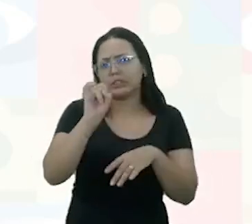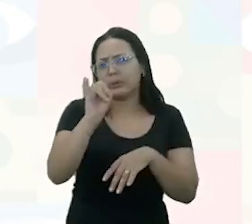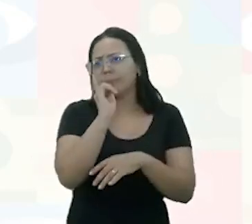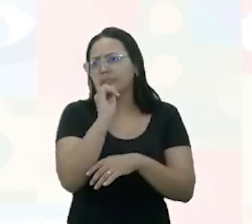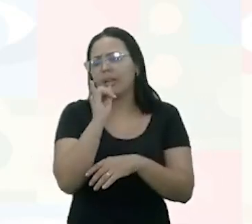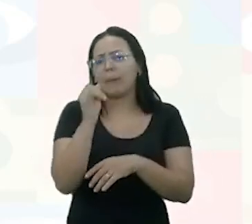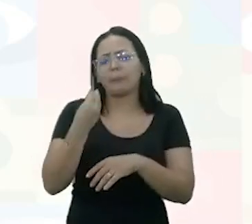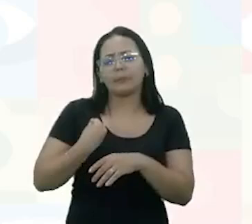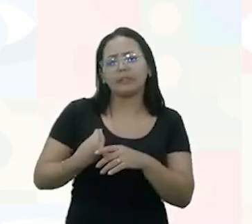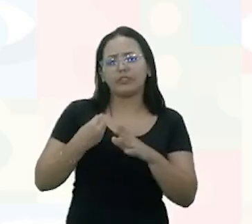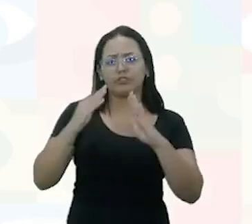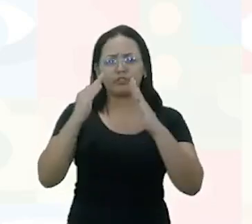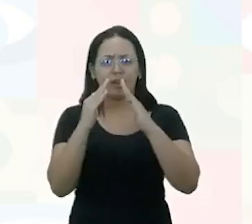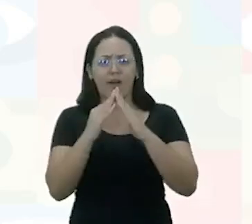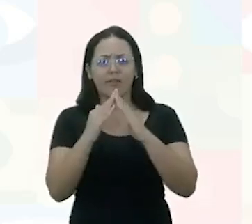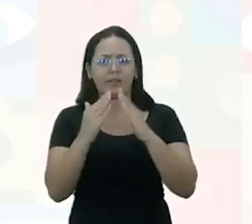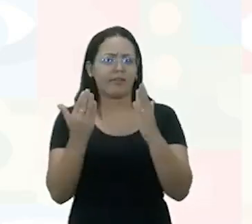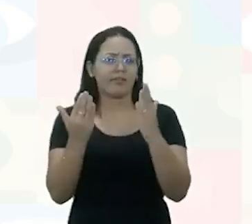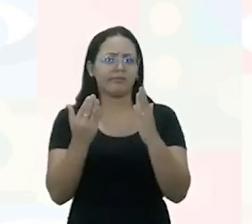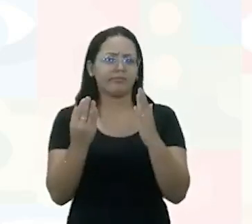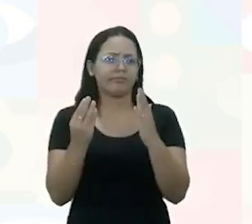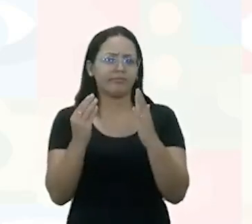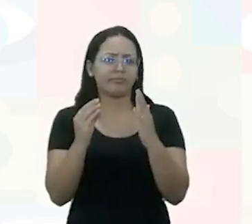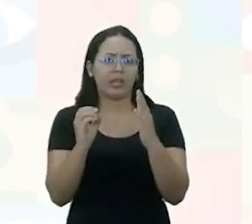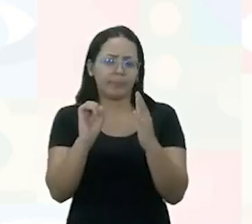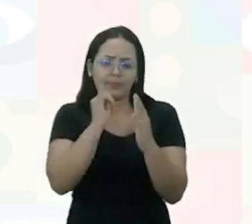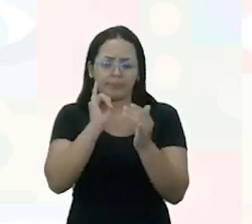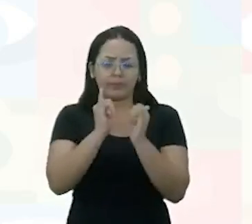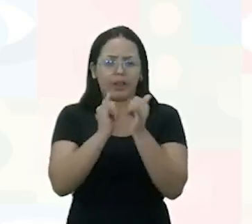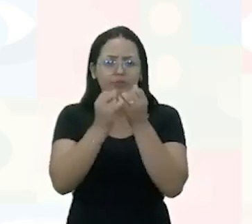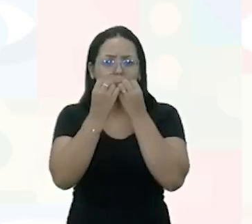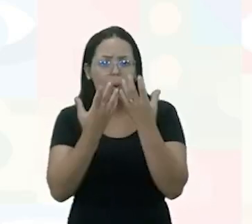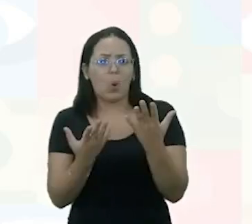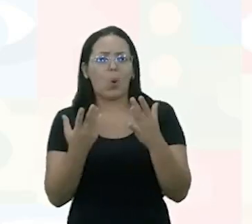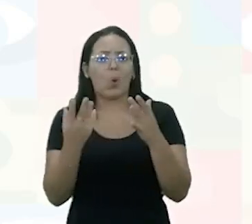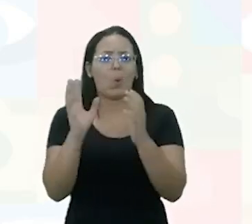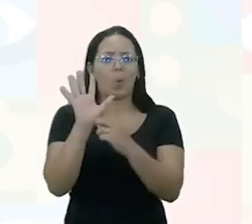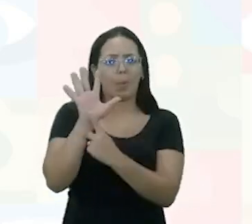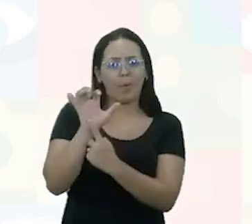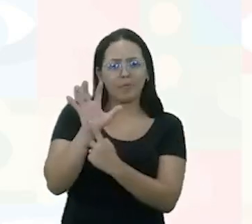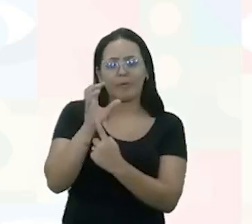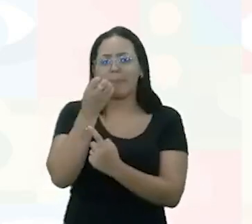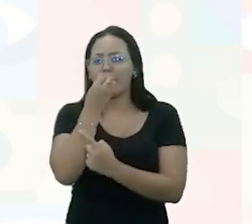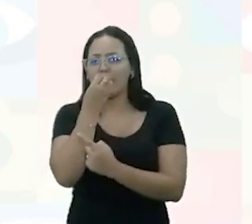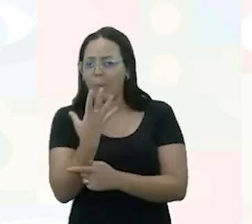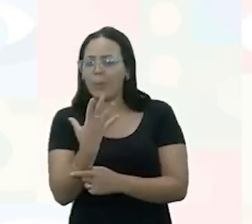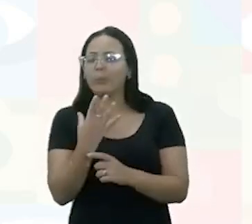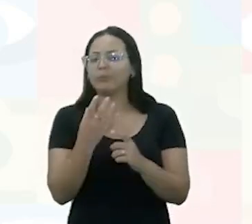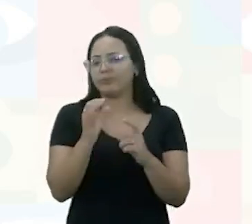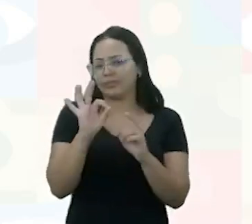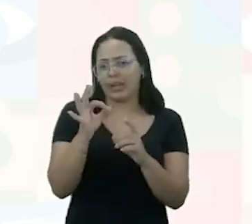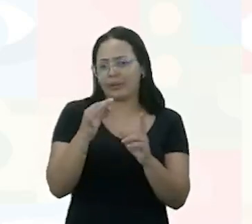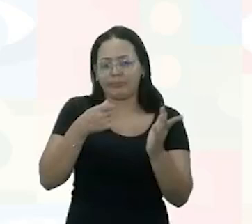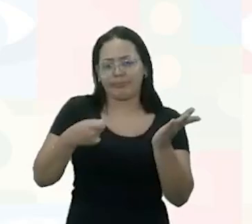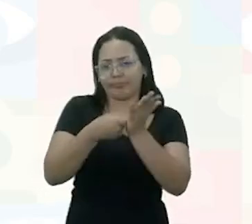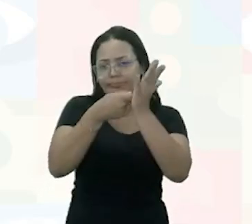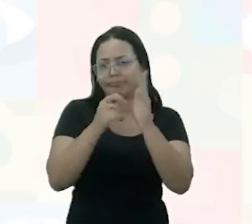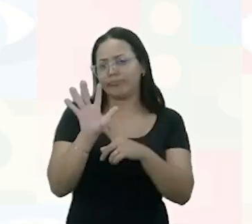exemplo, estar na sua casa, com a internet, Wi-Fi, vamos dizer assim,